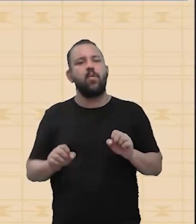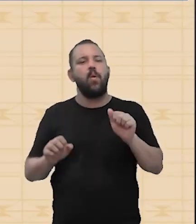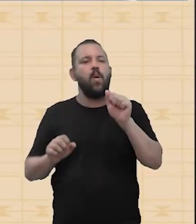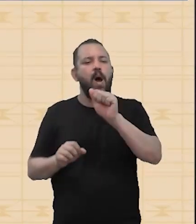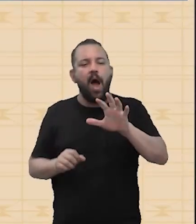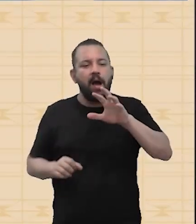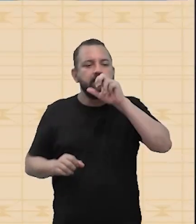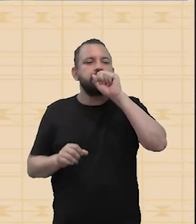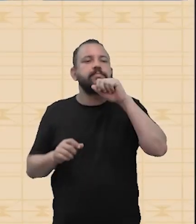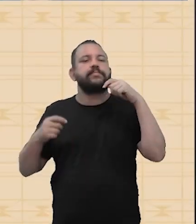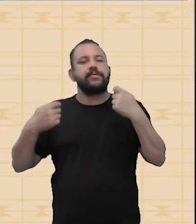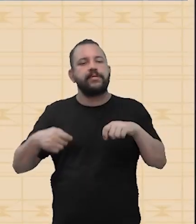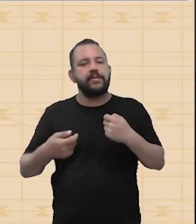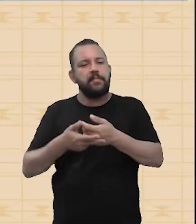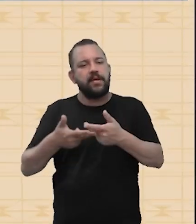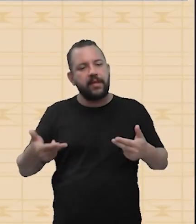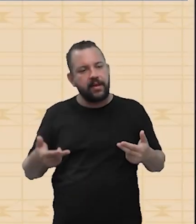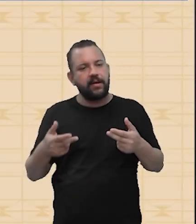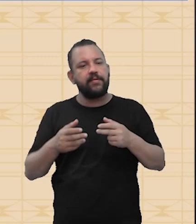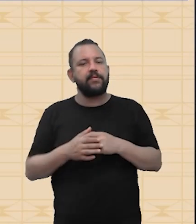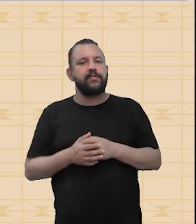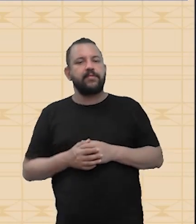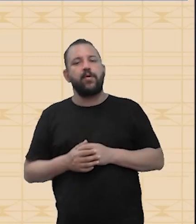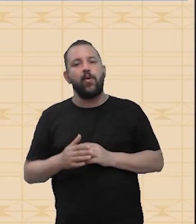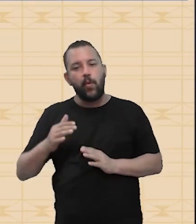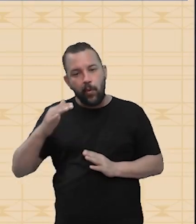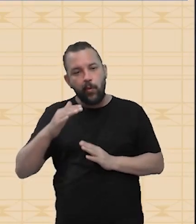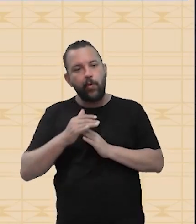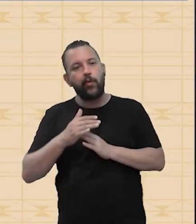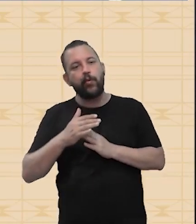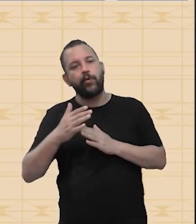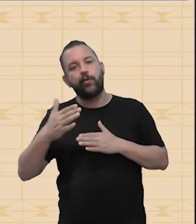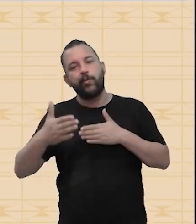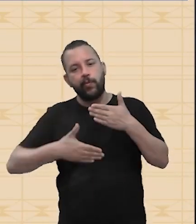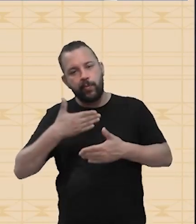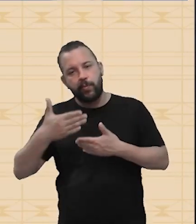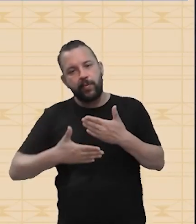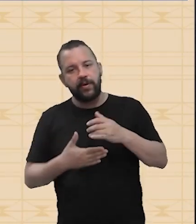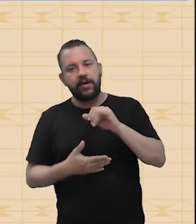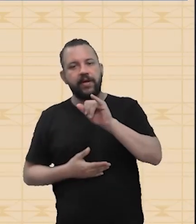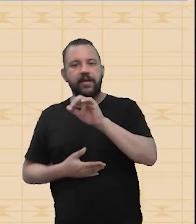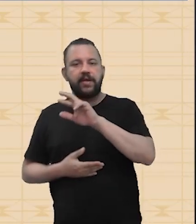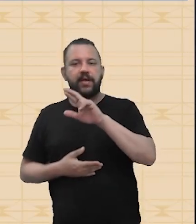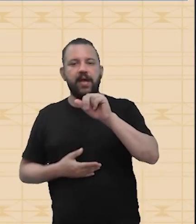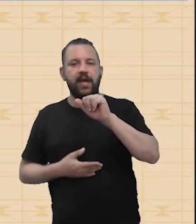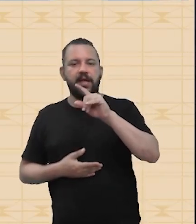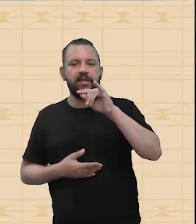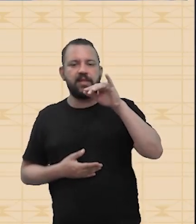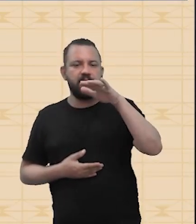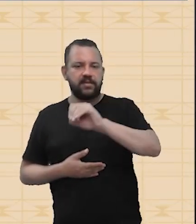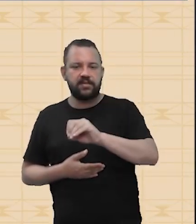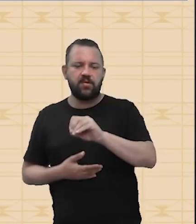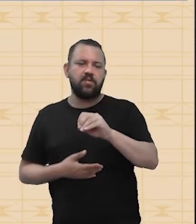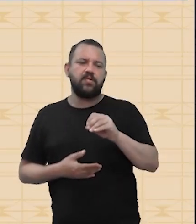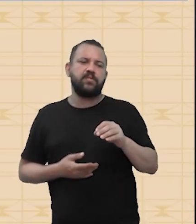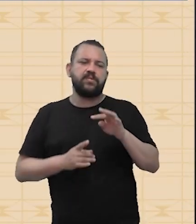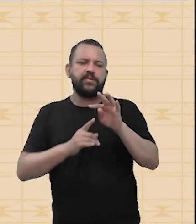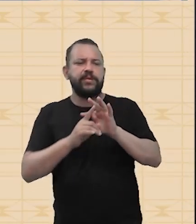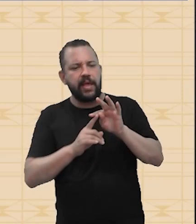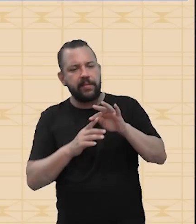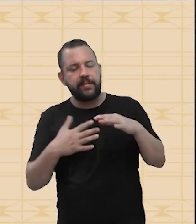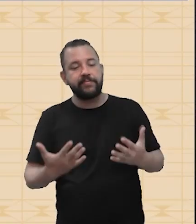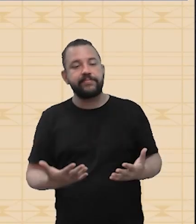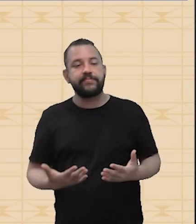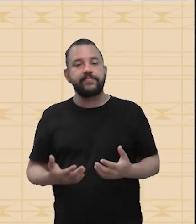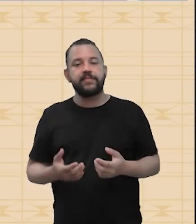material. Então, o nosso último processo de propagação de calor é a irradiação. E na irradiação é a propagação por